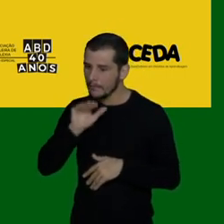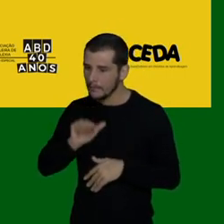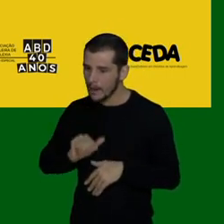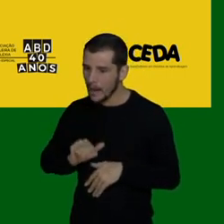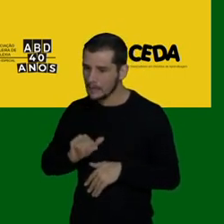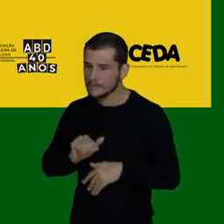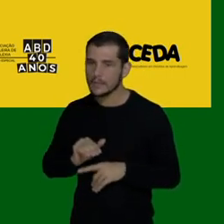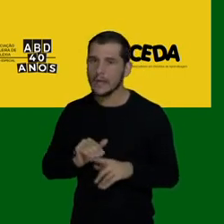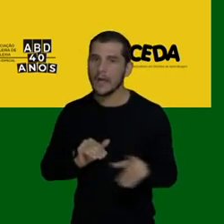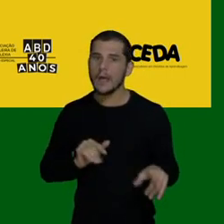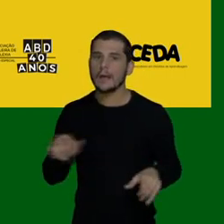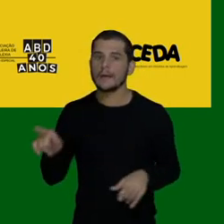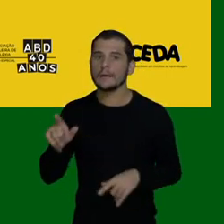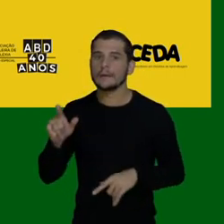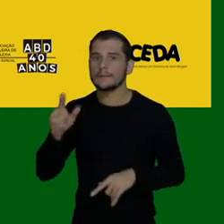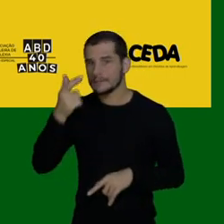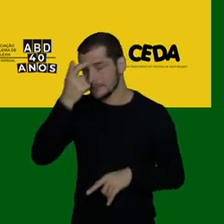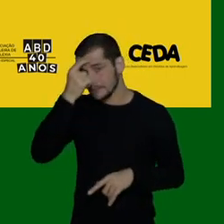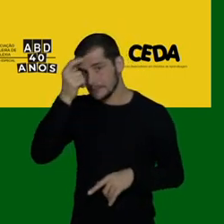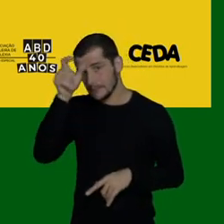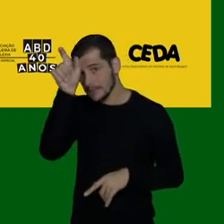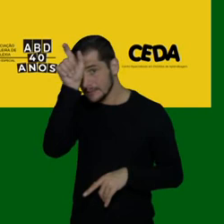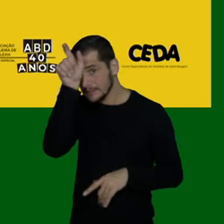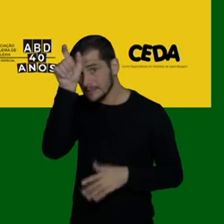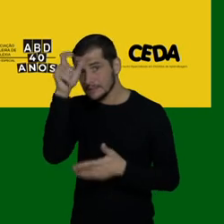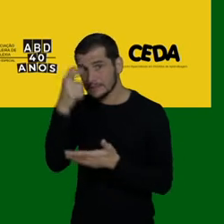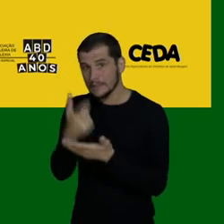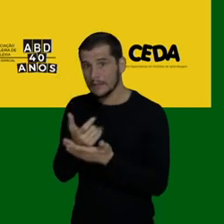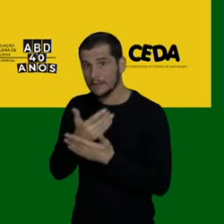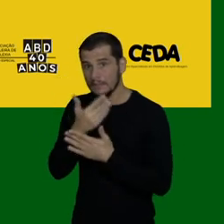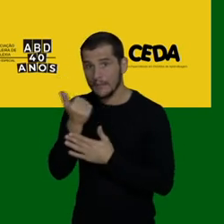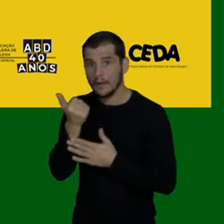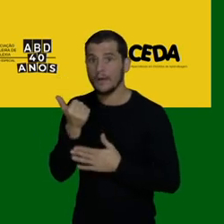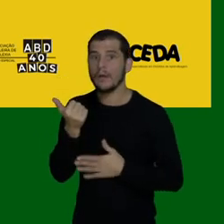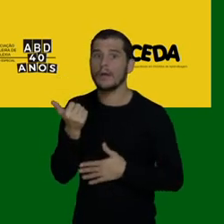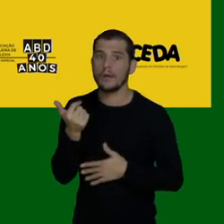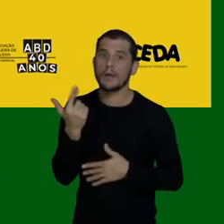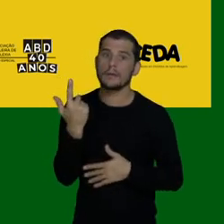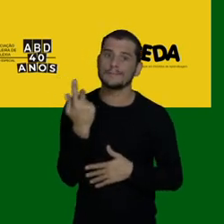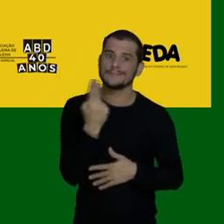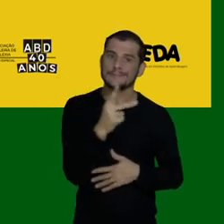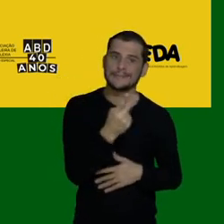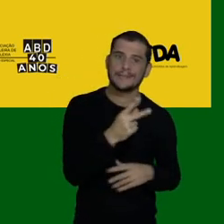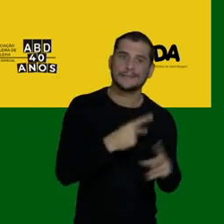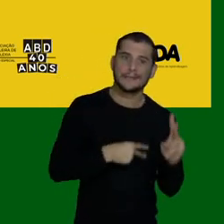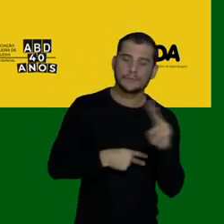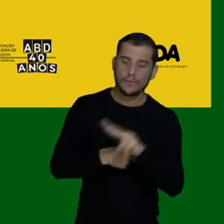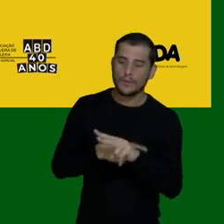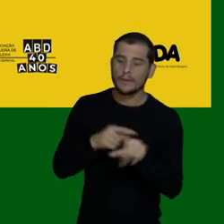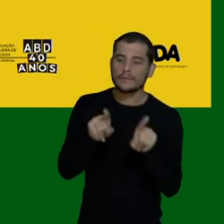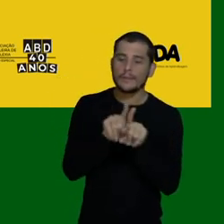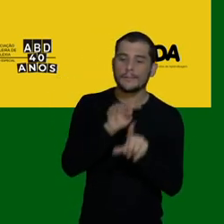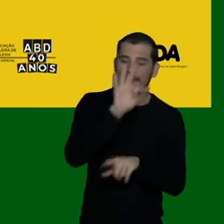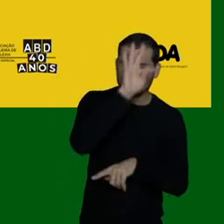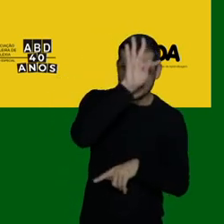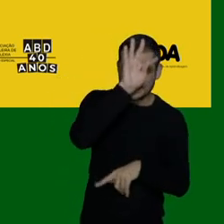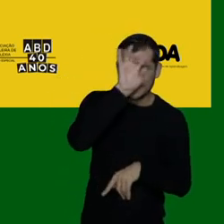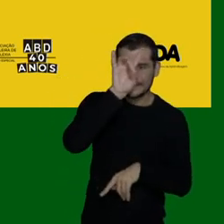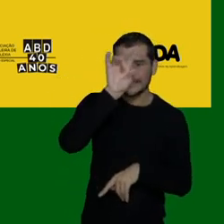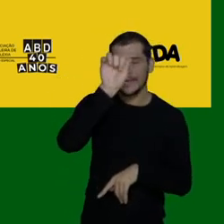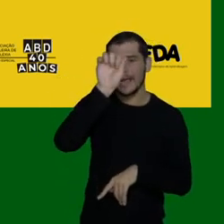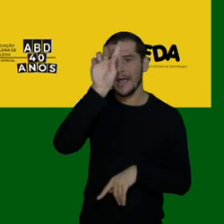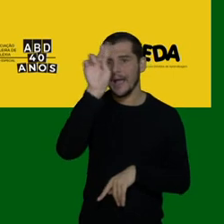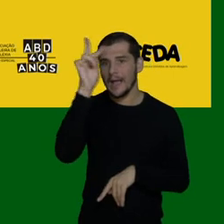para ele e o TDH aonde que ele vai melhor né o que eu leio para ele ele não já não entende ele